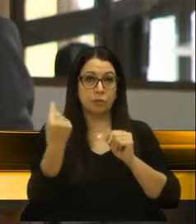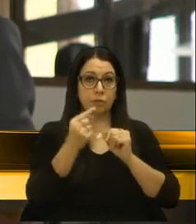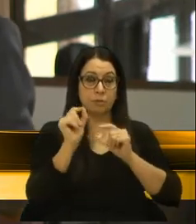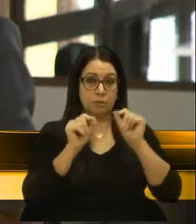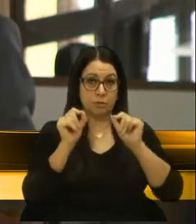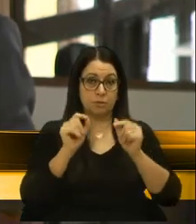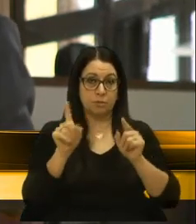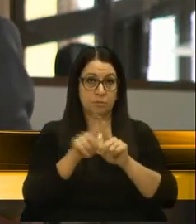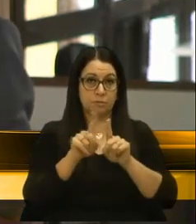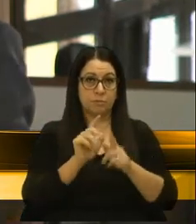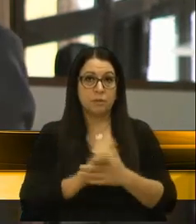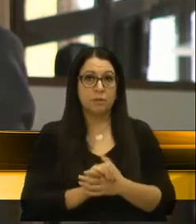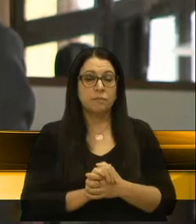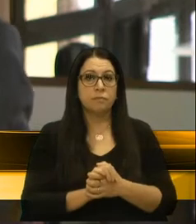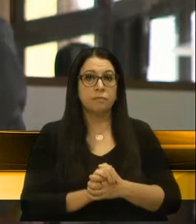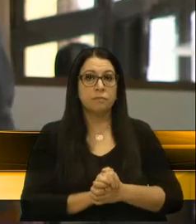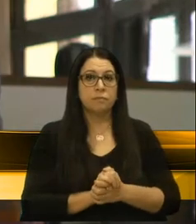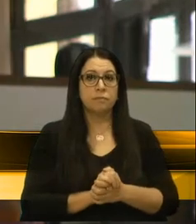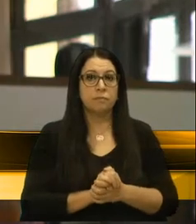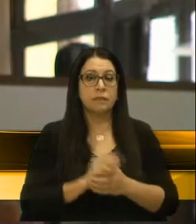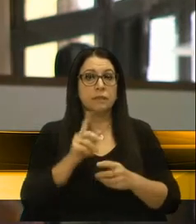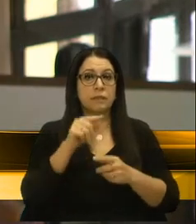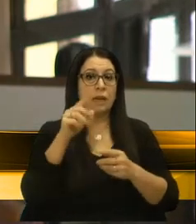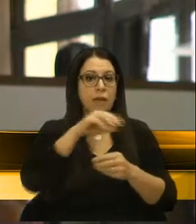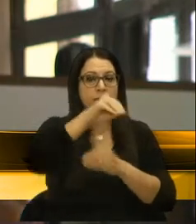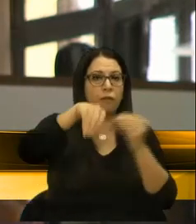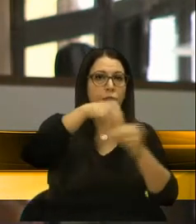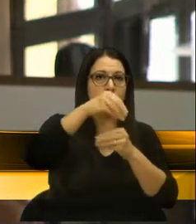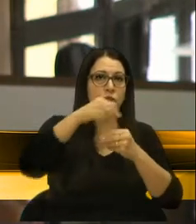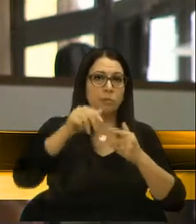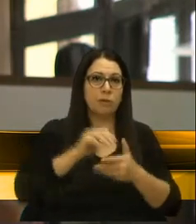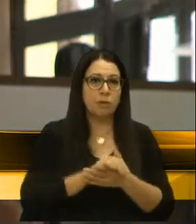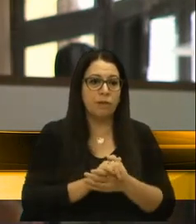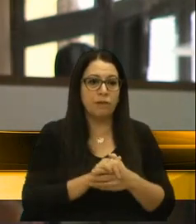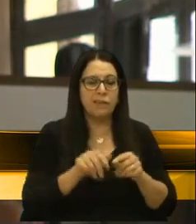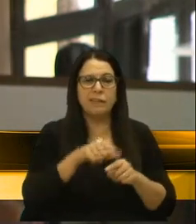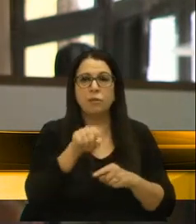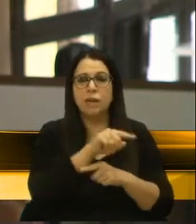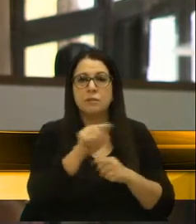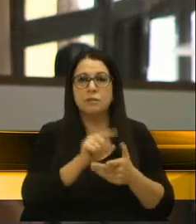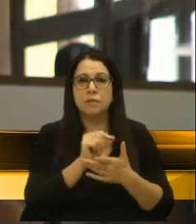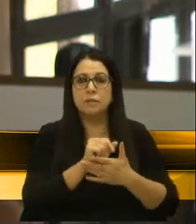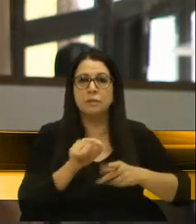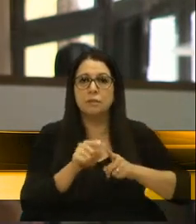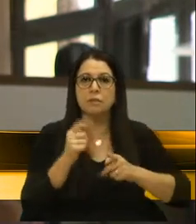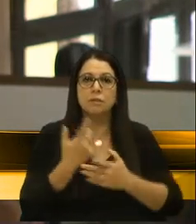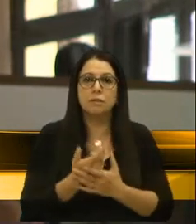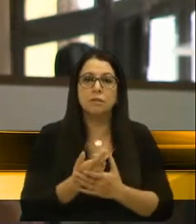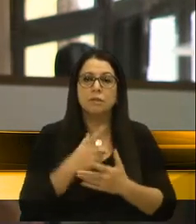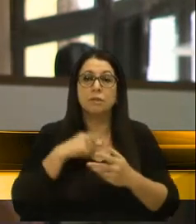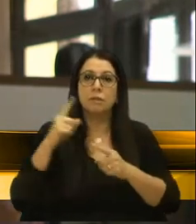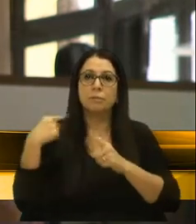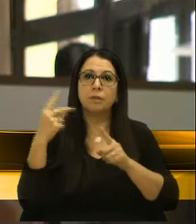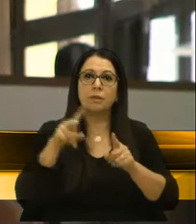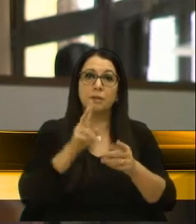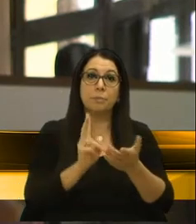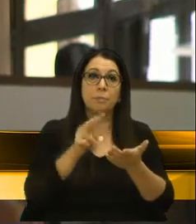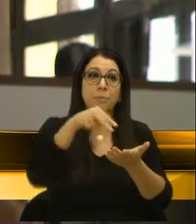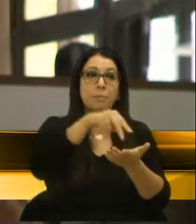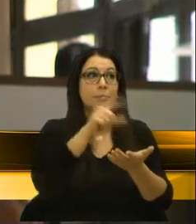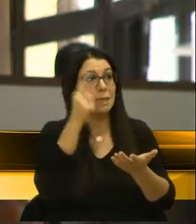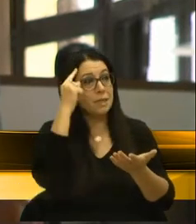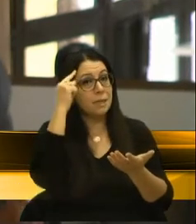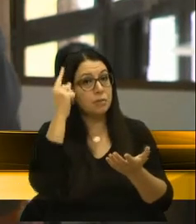também. Porque ela envolve outros aspectos. Porque, por exemplo, a partir do momento que não há perspectiva de retorno às aulas,